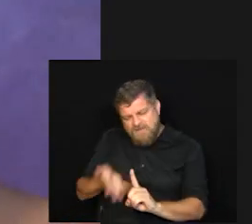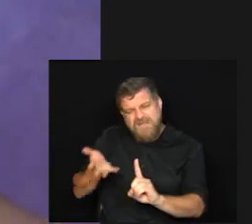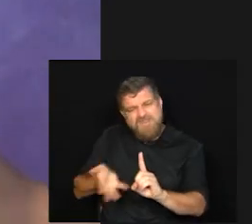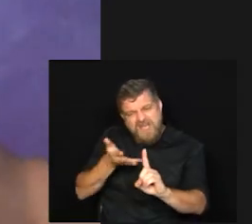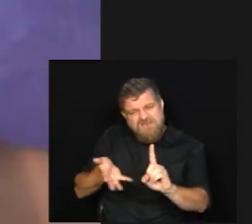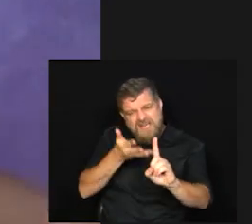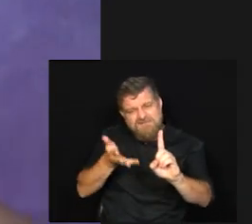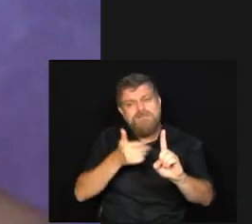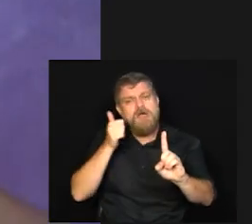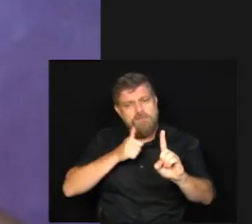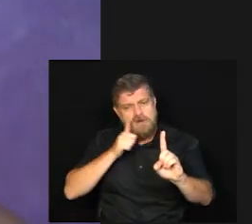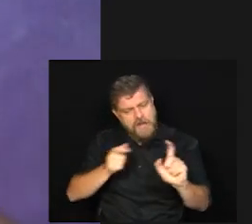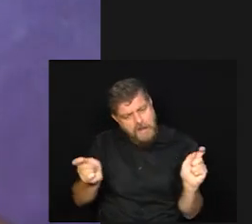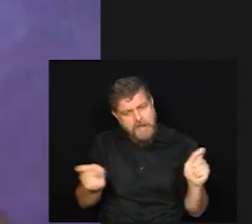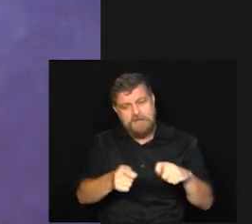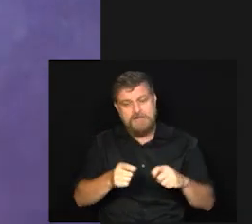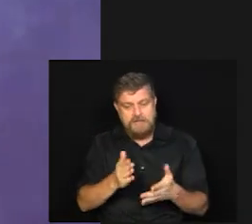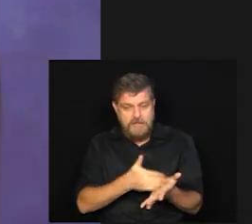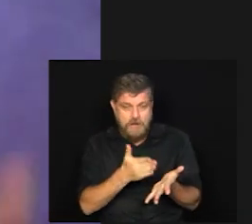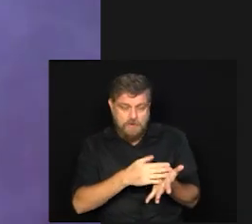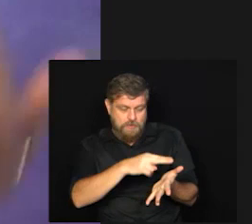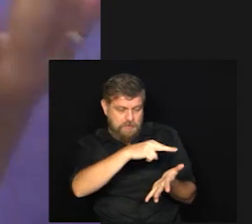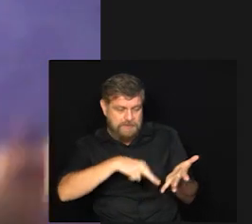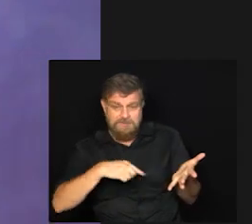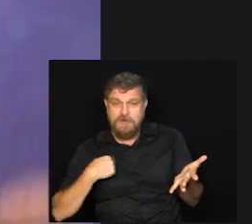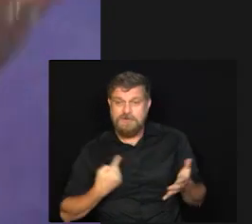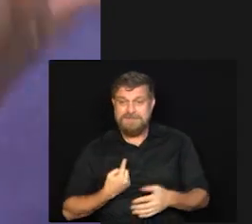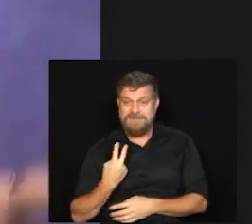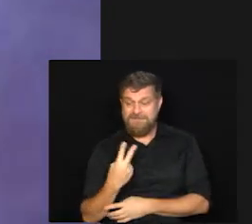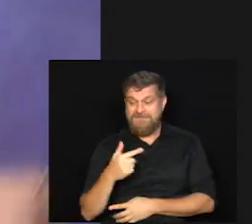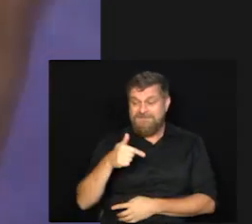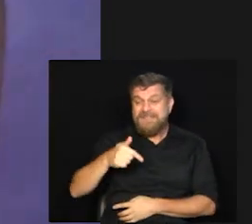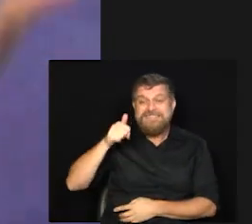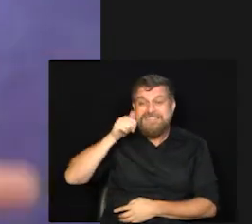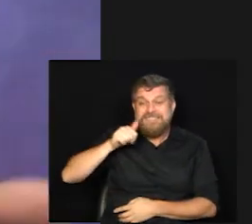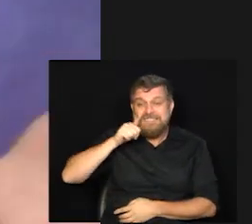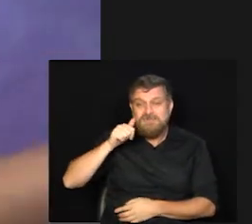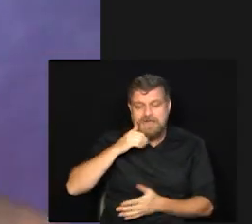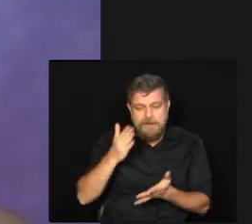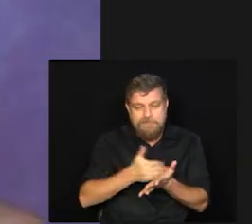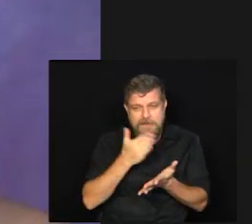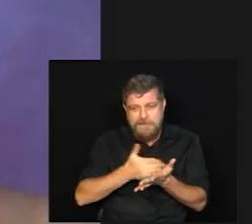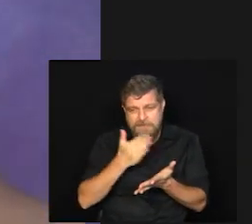E o livro, ele traz isso. Nós somos 27